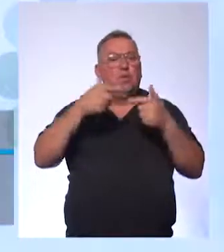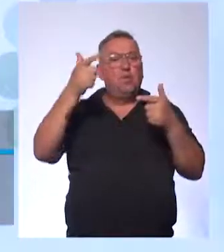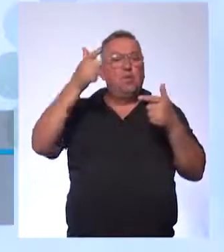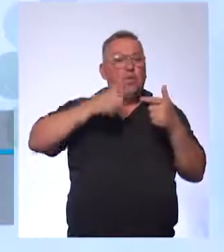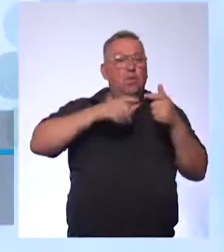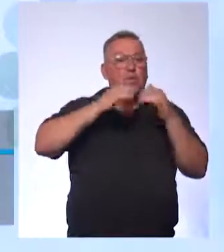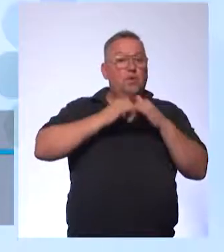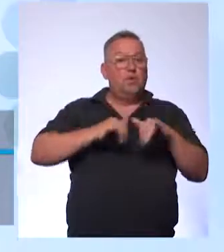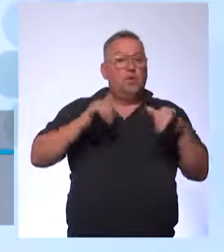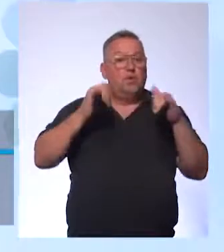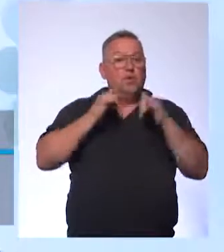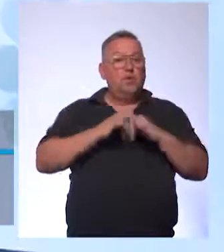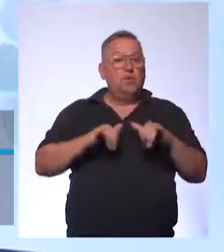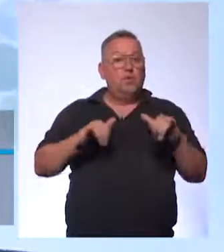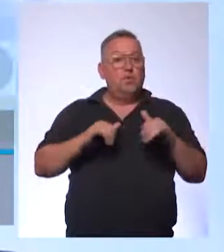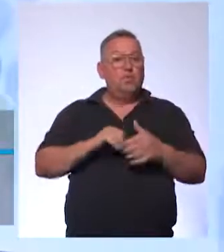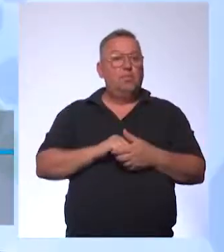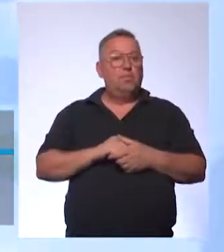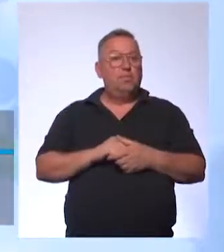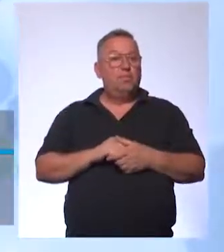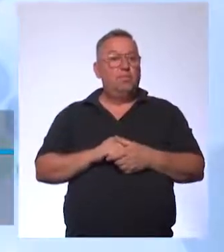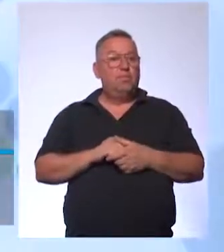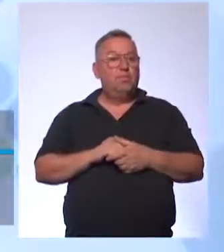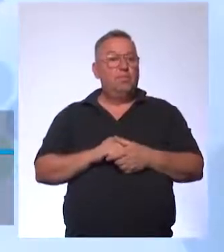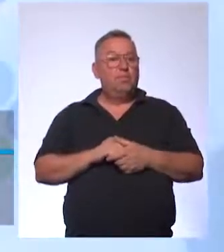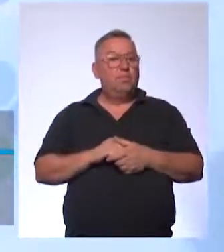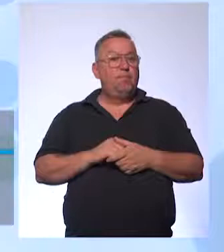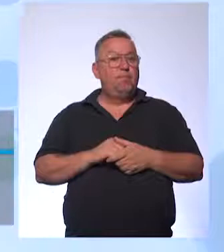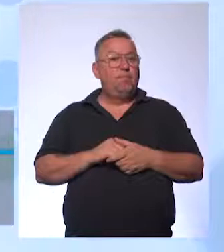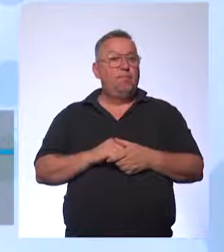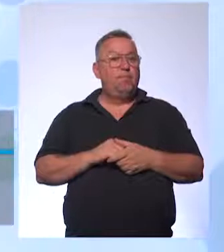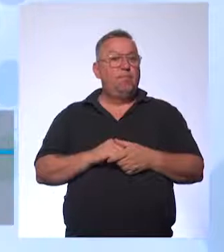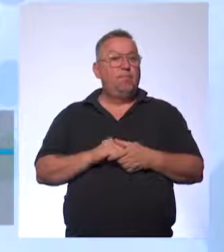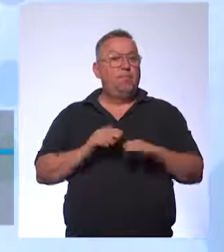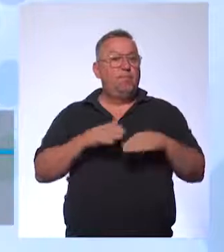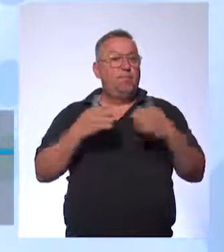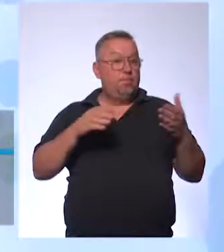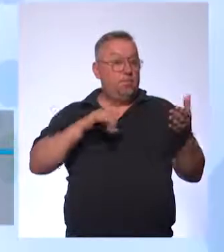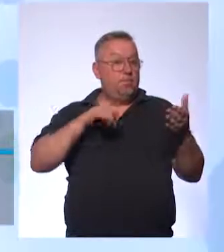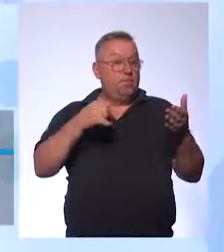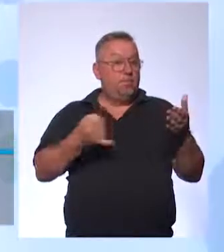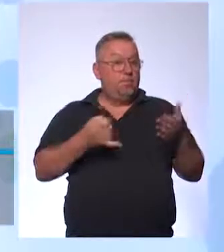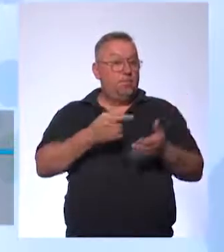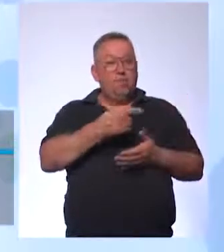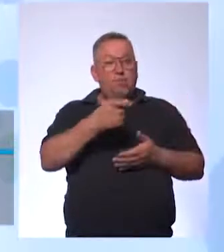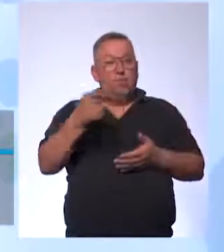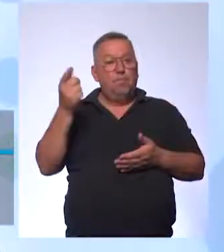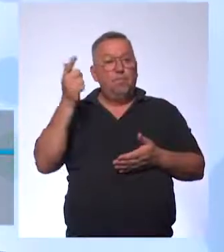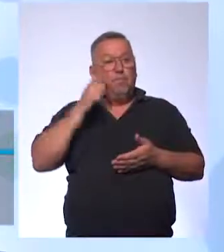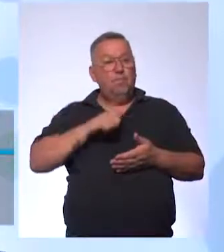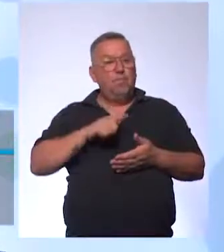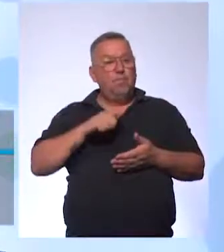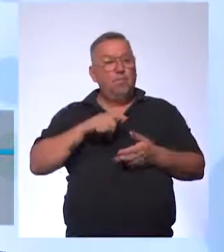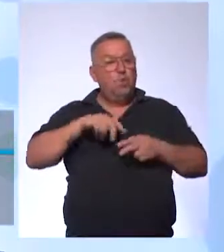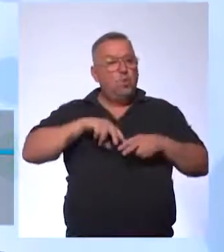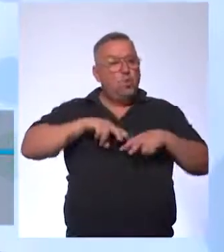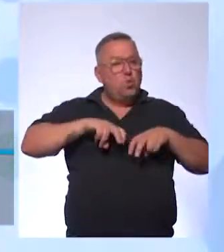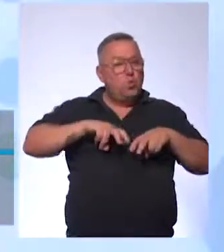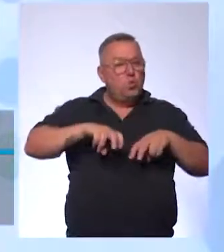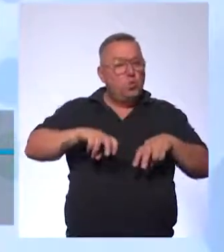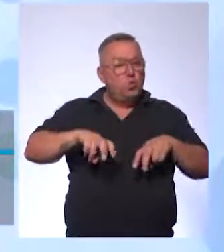energia. Tudo bem? Então essas são vantagens, né? Você consegue tirar mais de